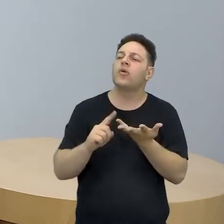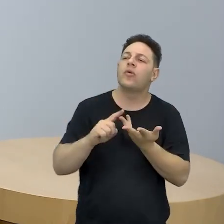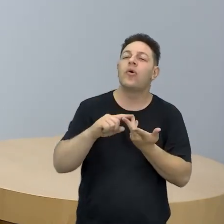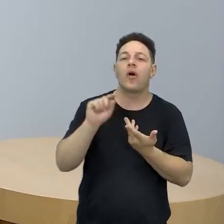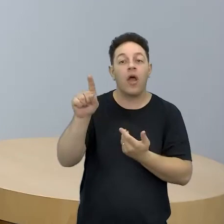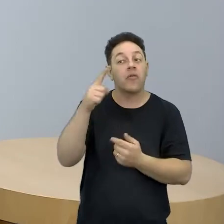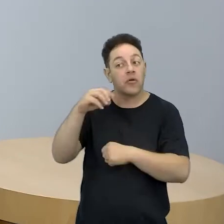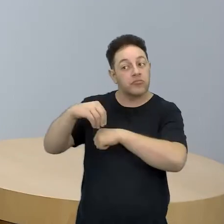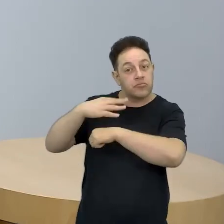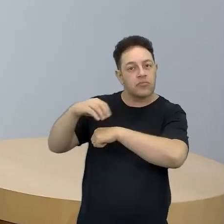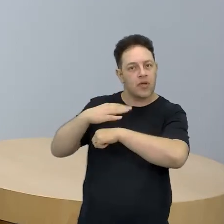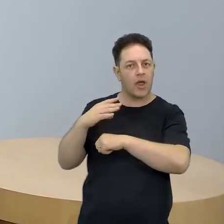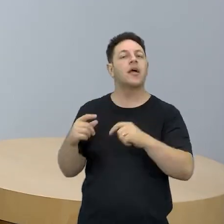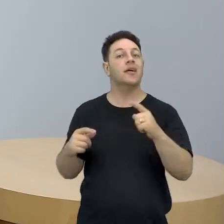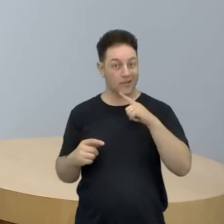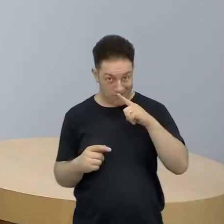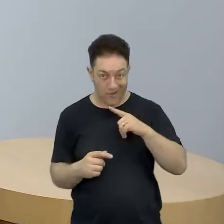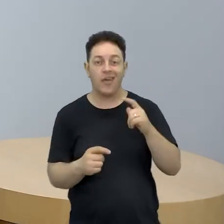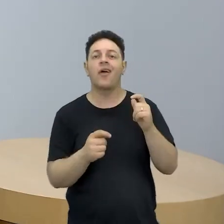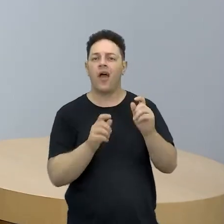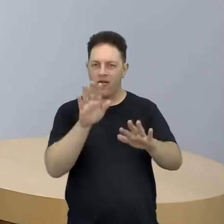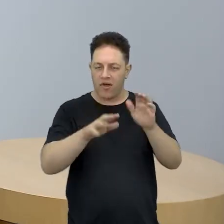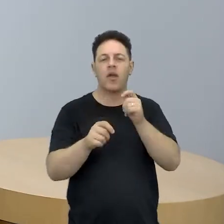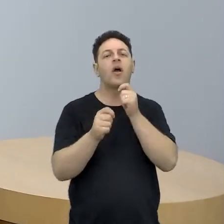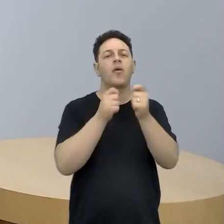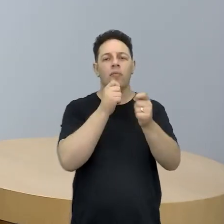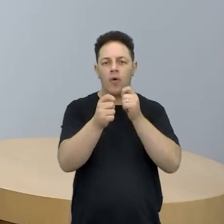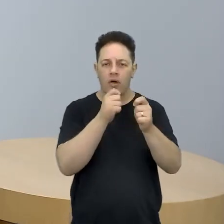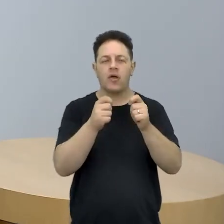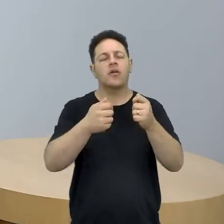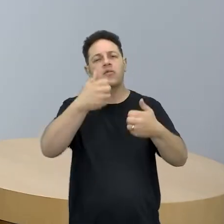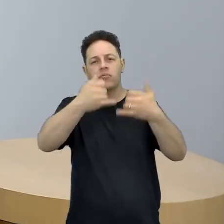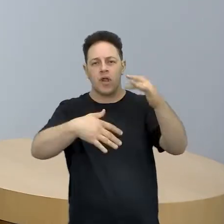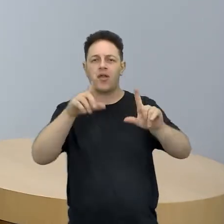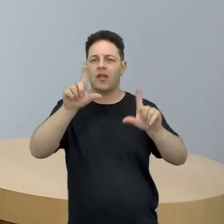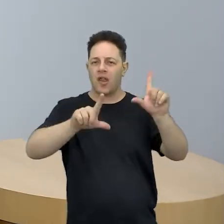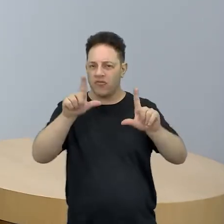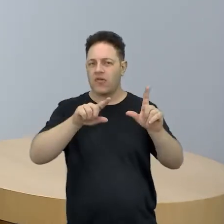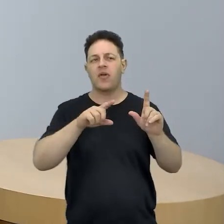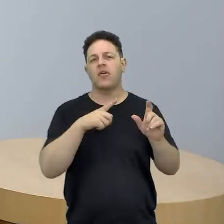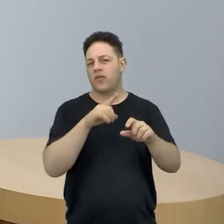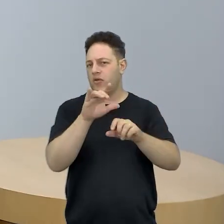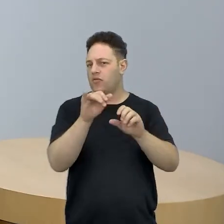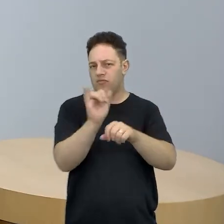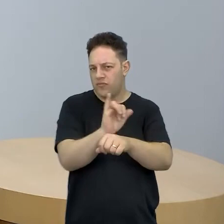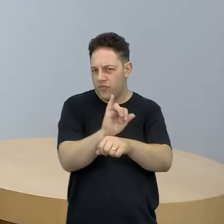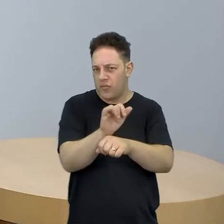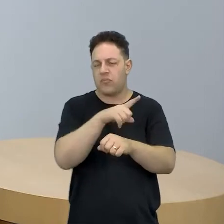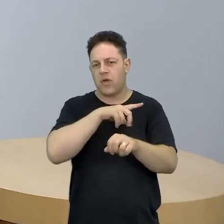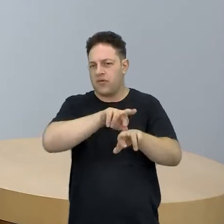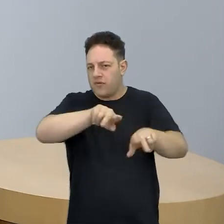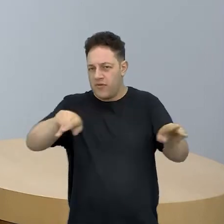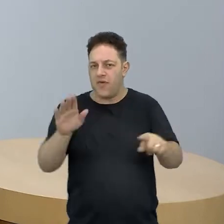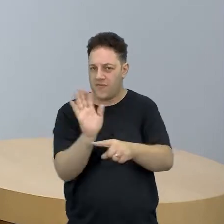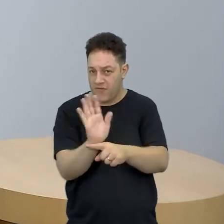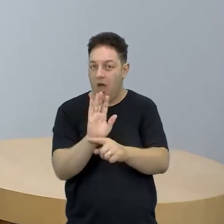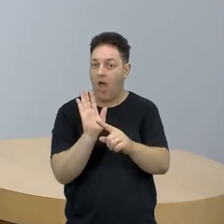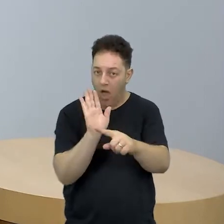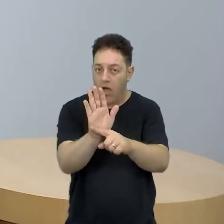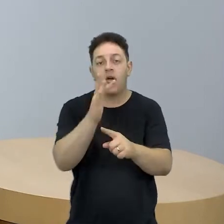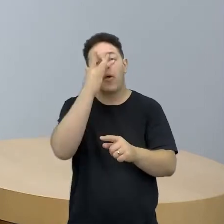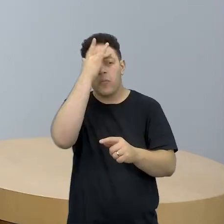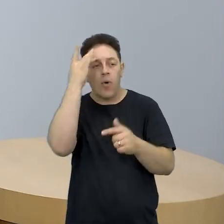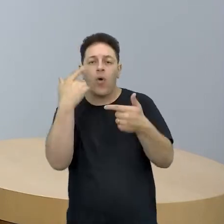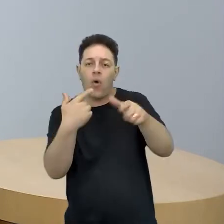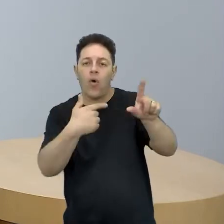Existem várias reportagens aí que explicam como você pode fazer isso. Existem vários vídeos no YouTube que também outras